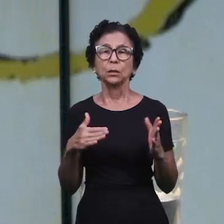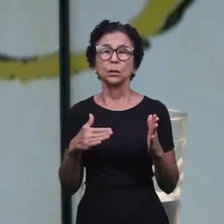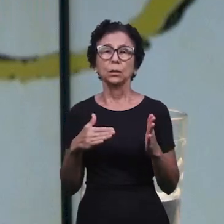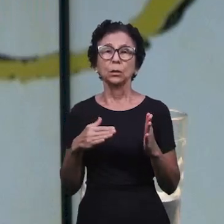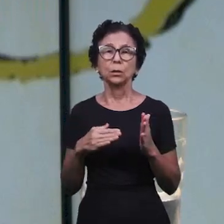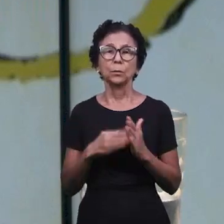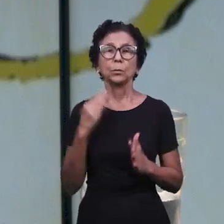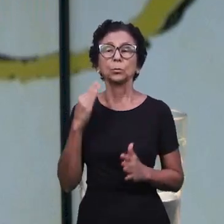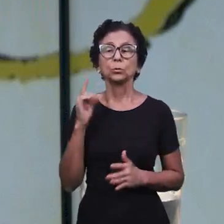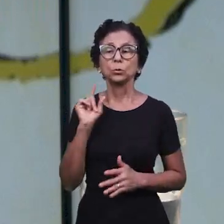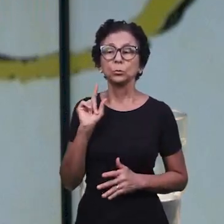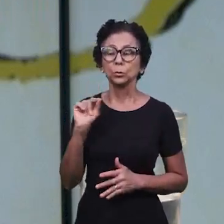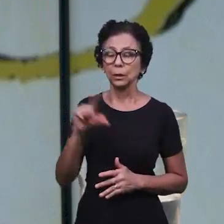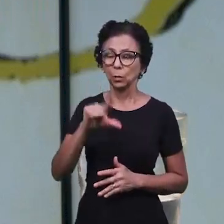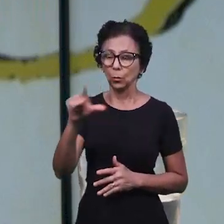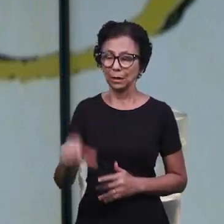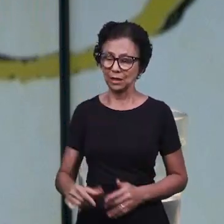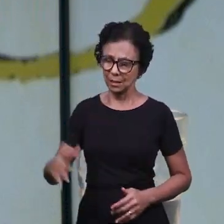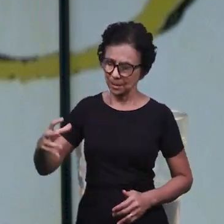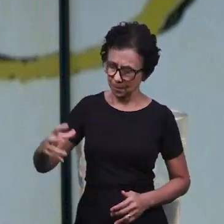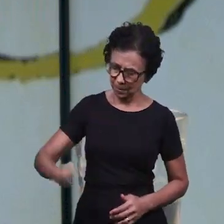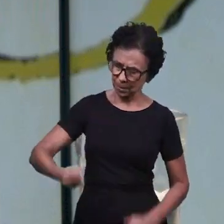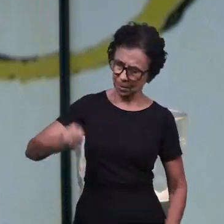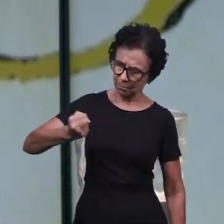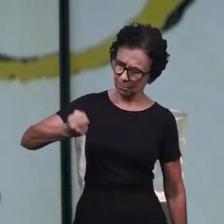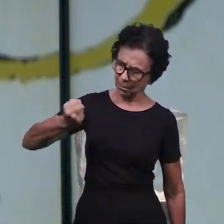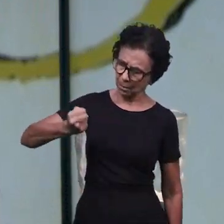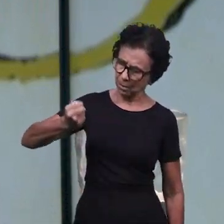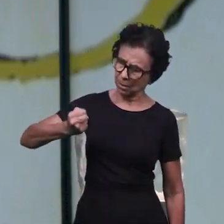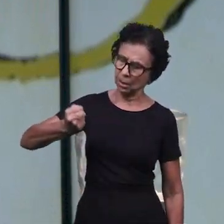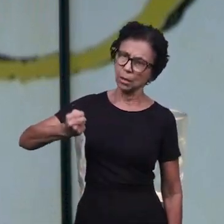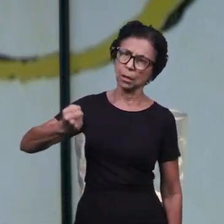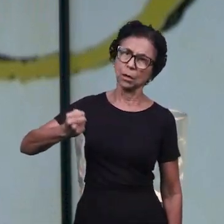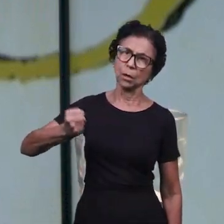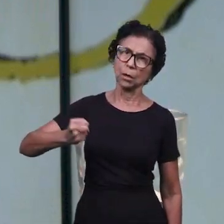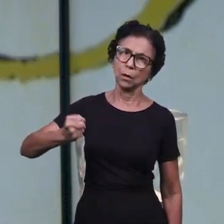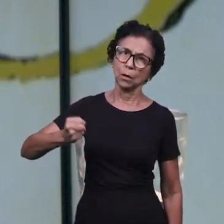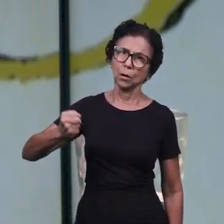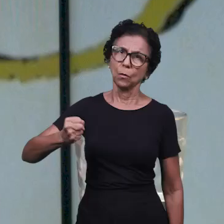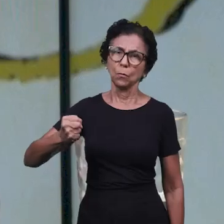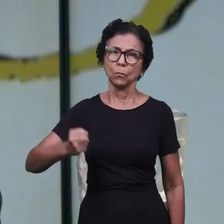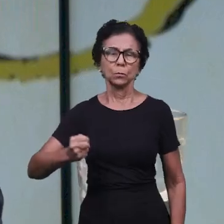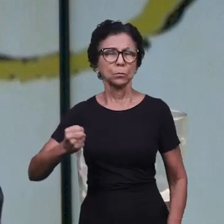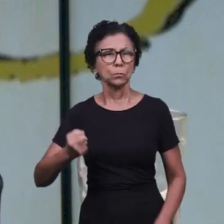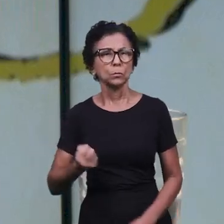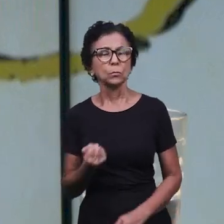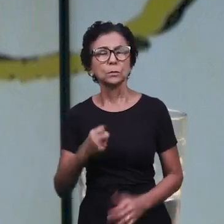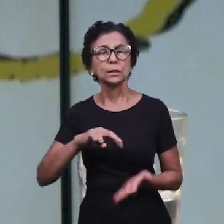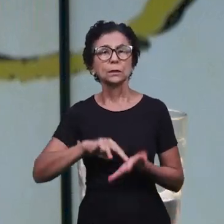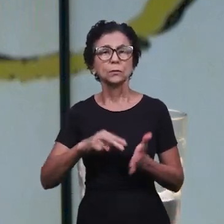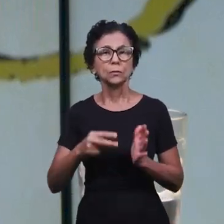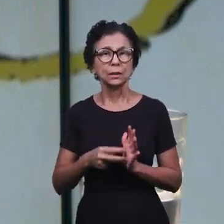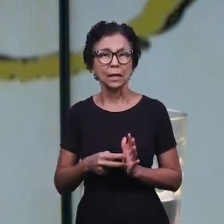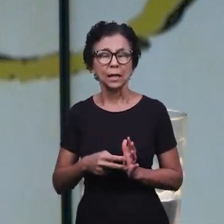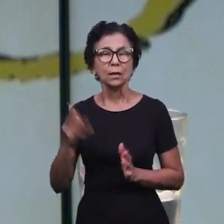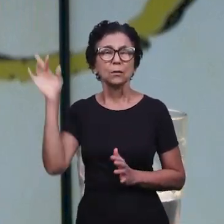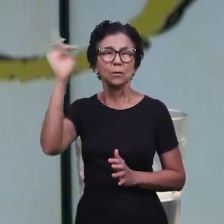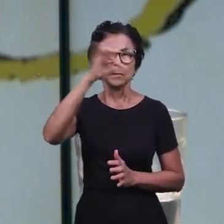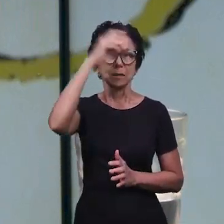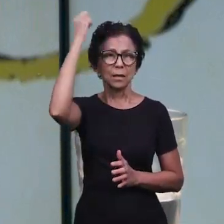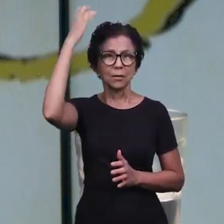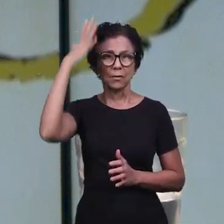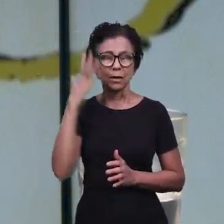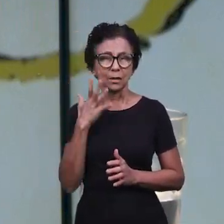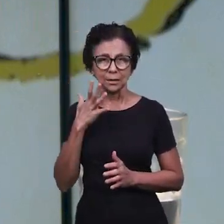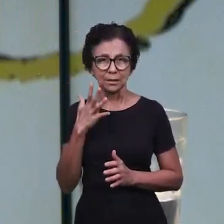seja, não abrimos mão da direção do Espírito Santo, da revelação do Espírito Santo, e a última orientação era que aquilo